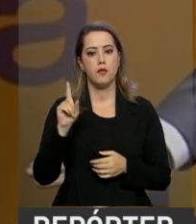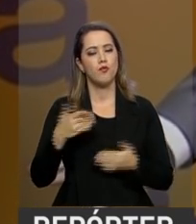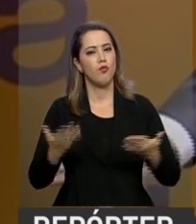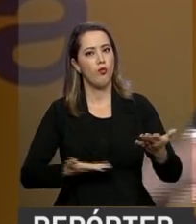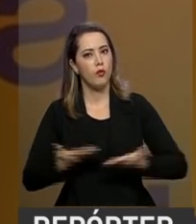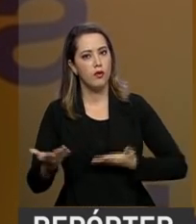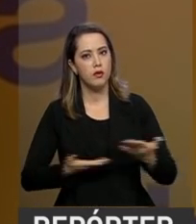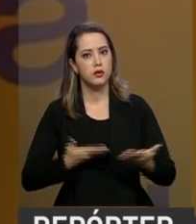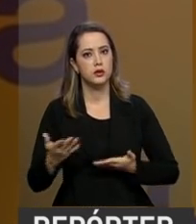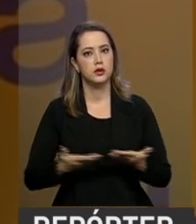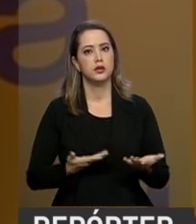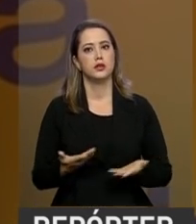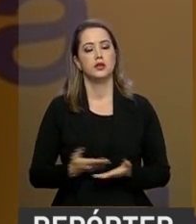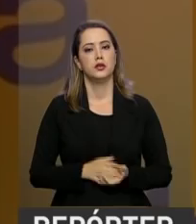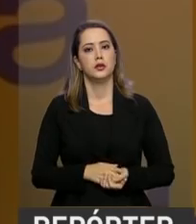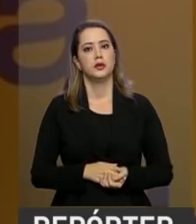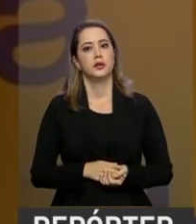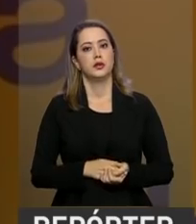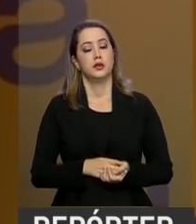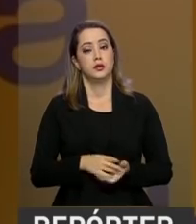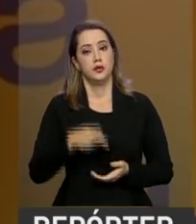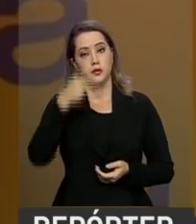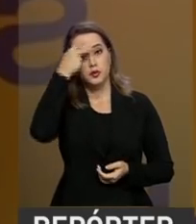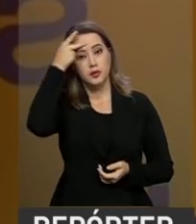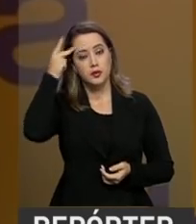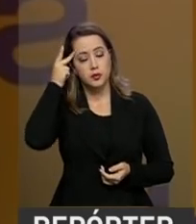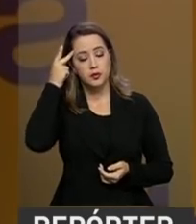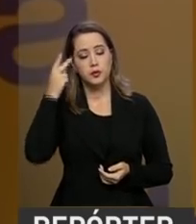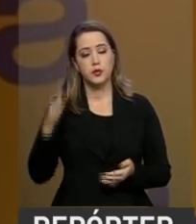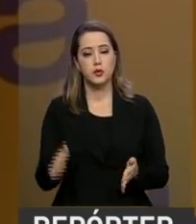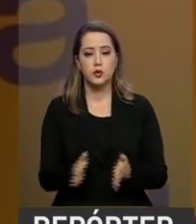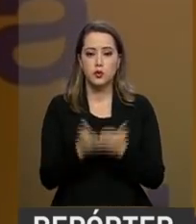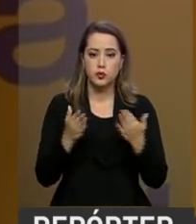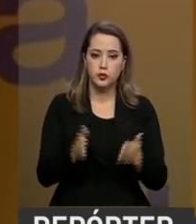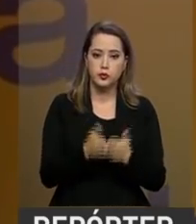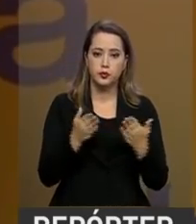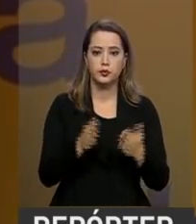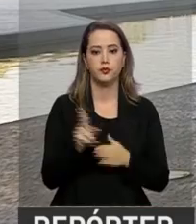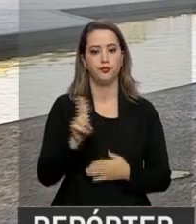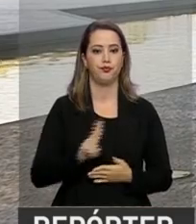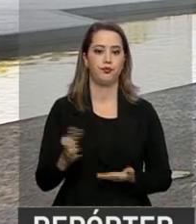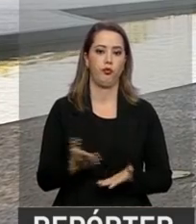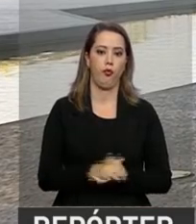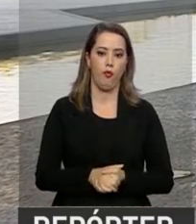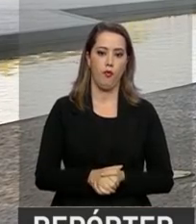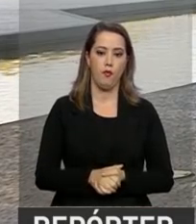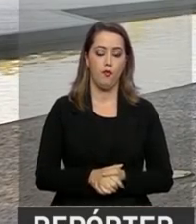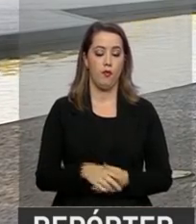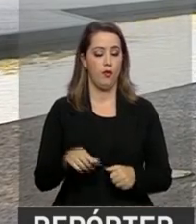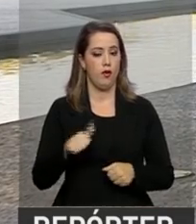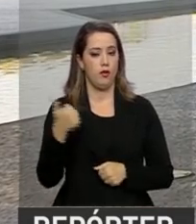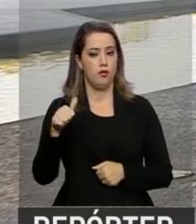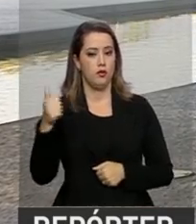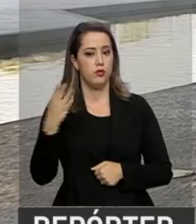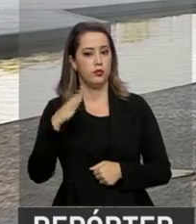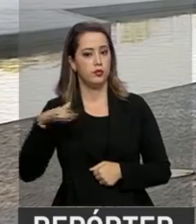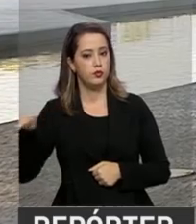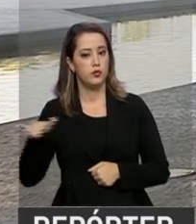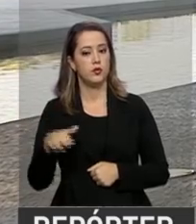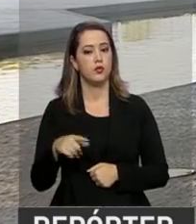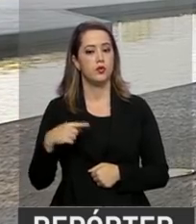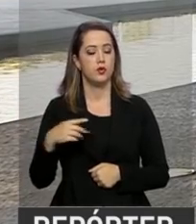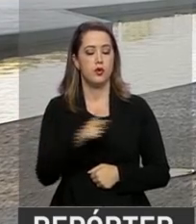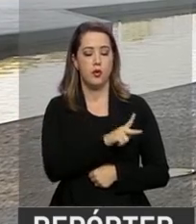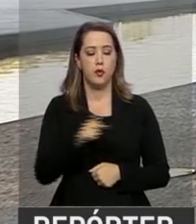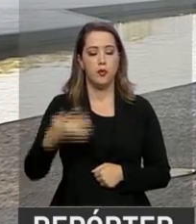serviços, são exatamente aqueles utilizados pela camada mais pobre de brasileiros. E às 11h30 da manhã, o